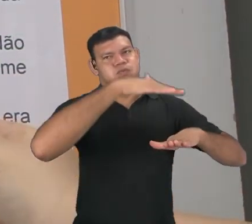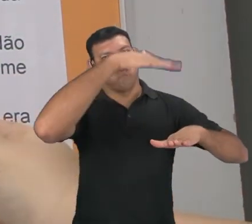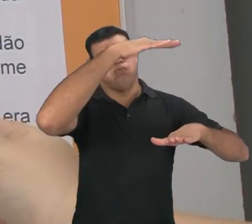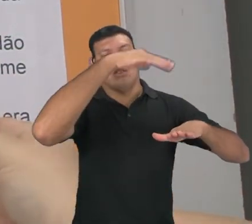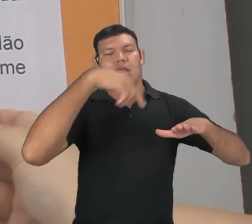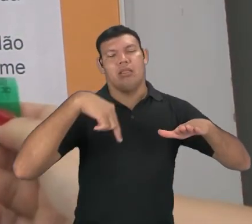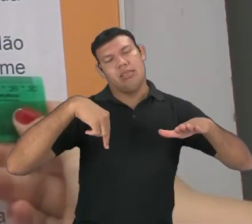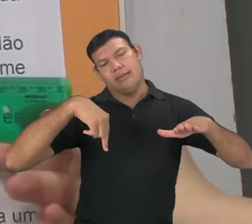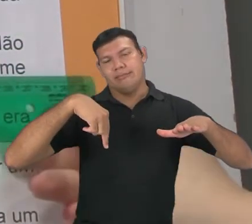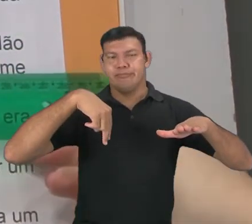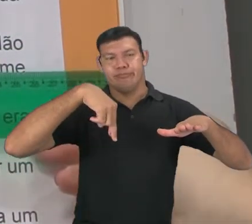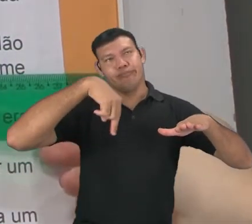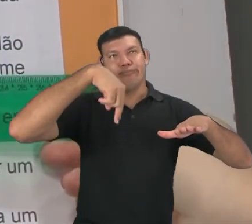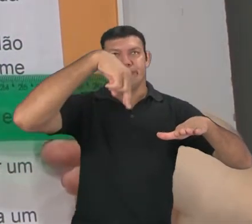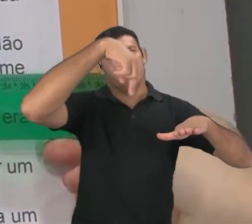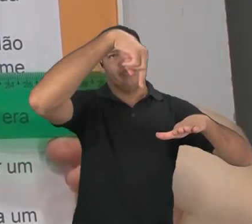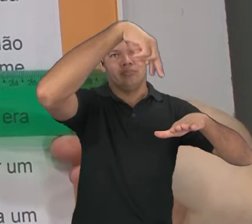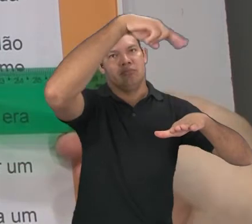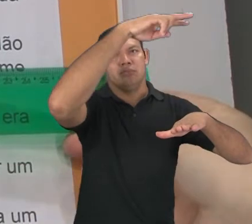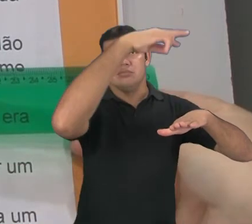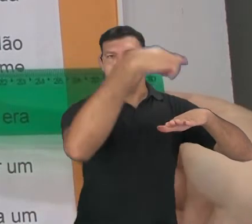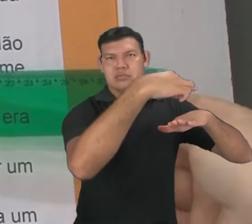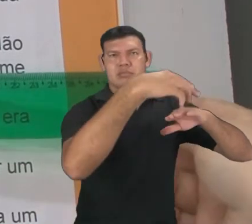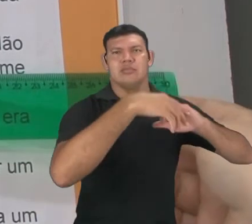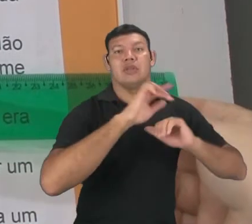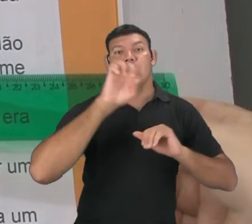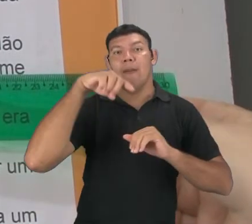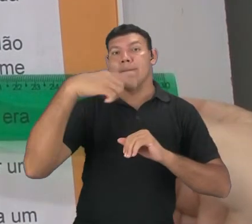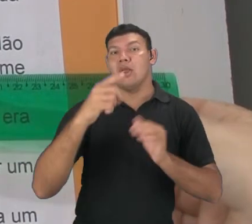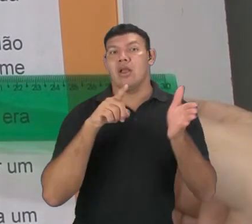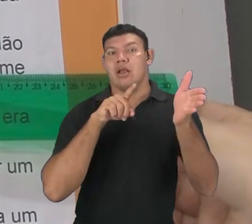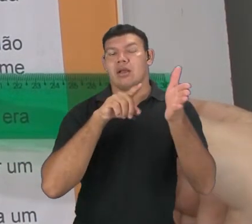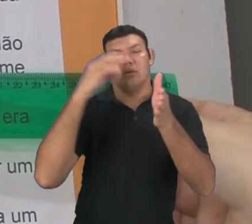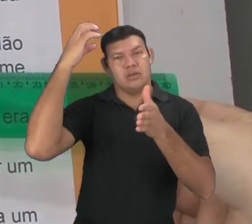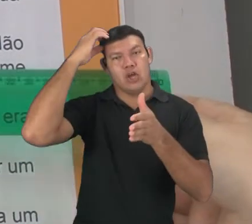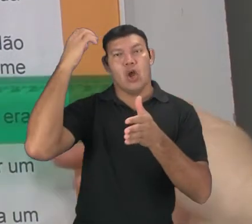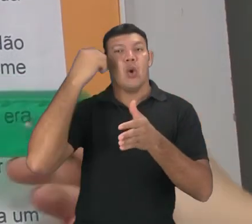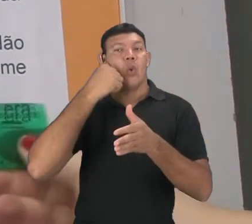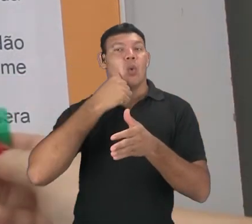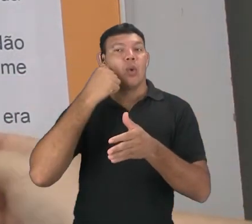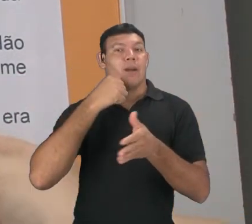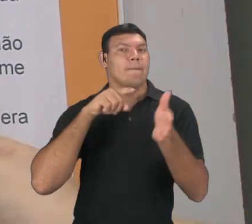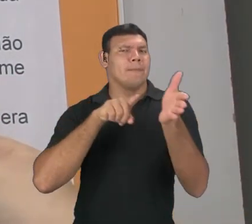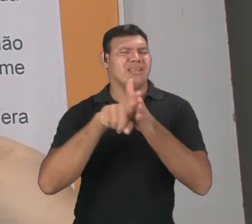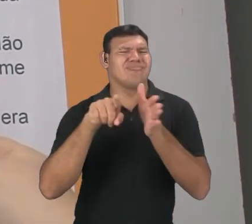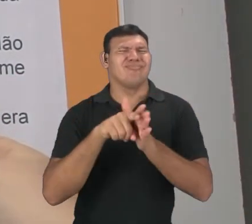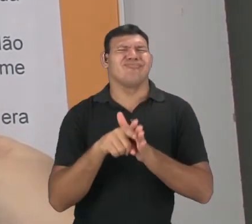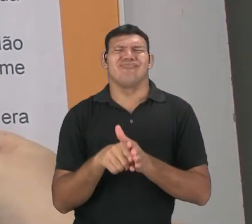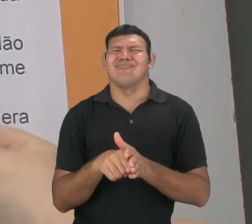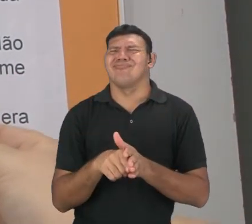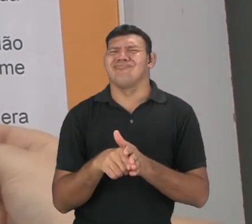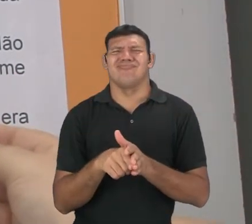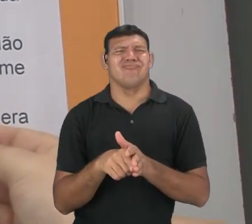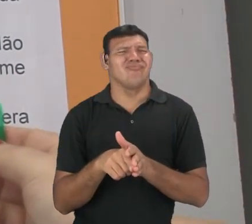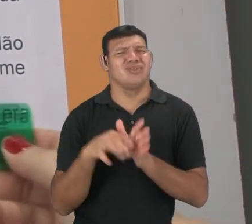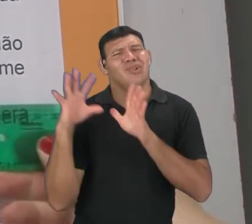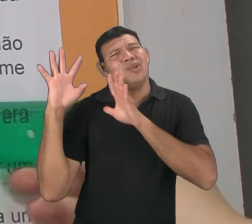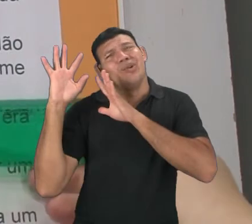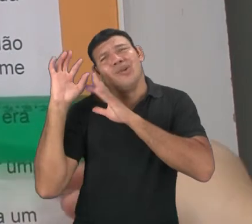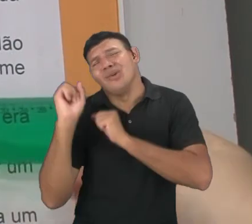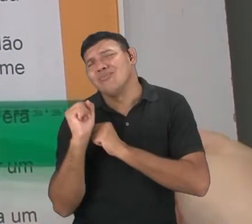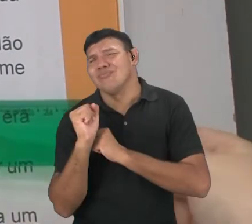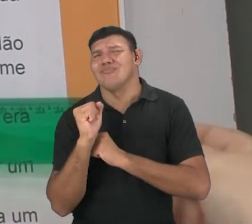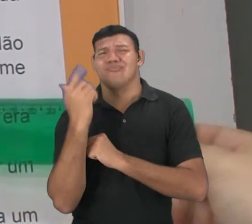se deitar. No dia seguinte, a rainha perguntou como ela havia dormido. "Oh, não consegui dormir", respondeu a